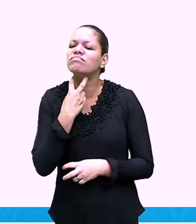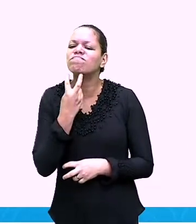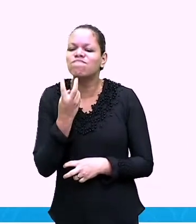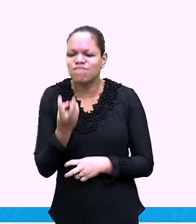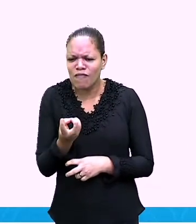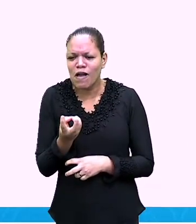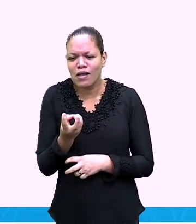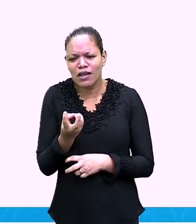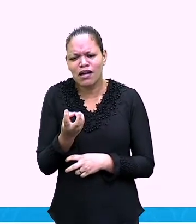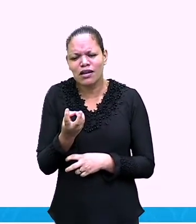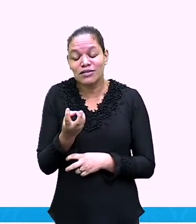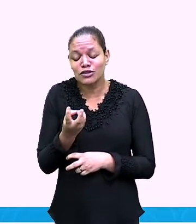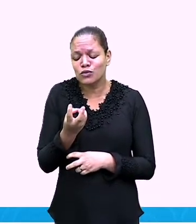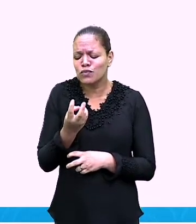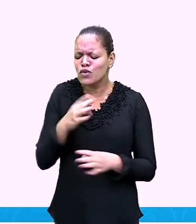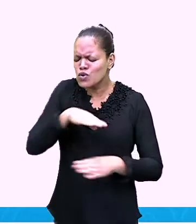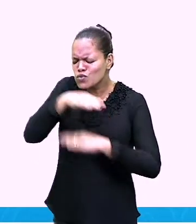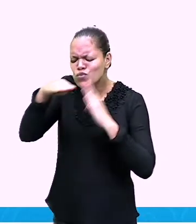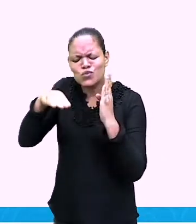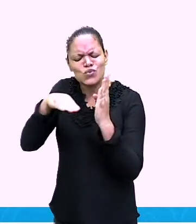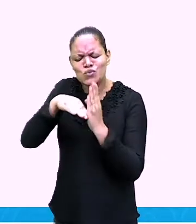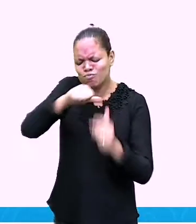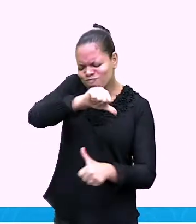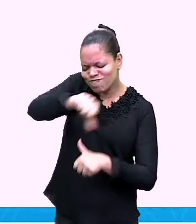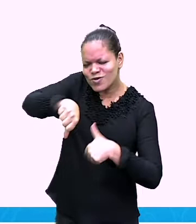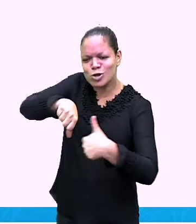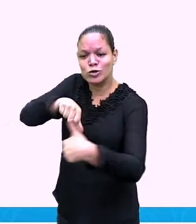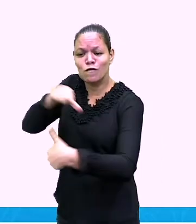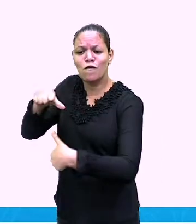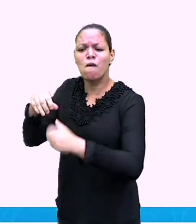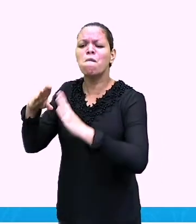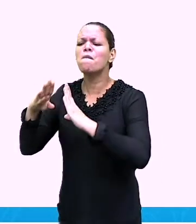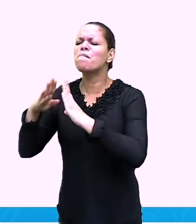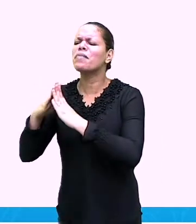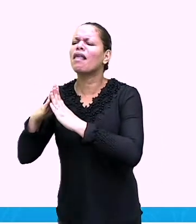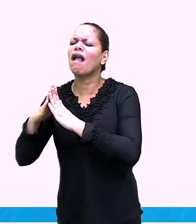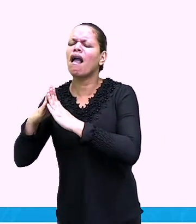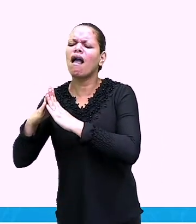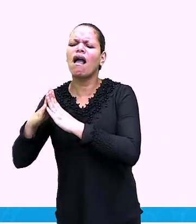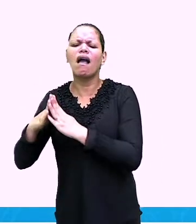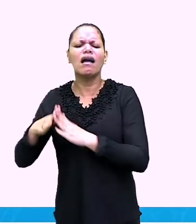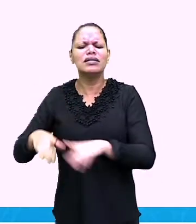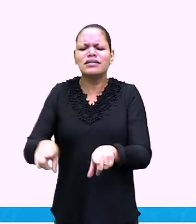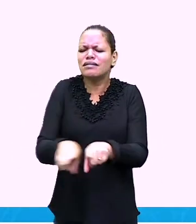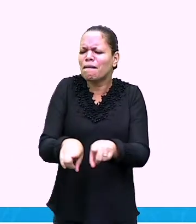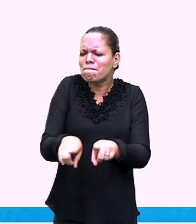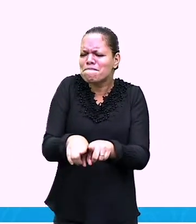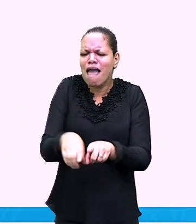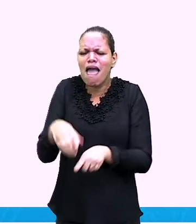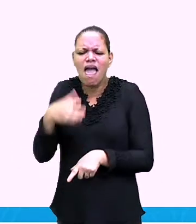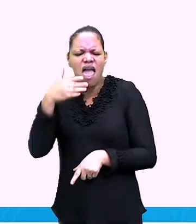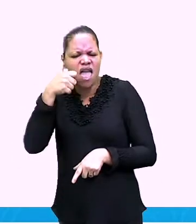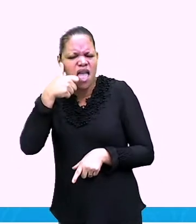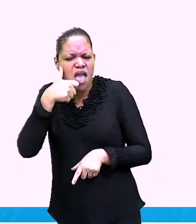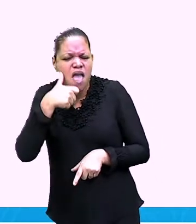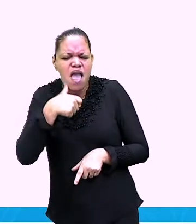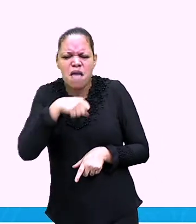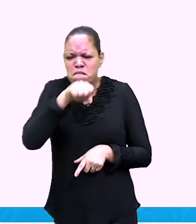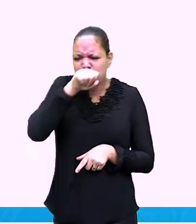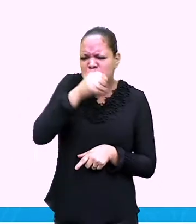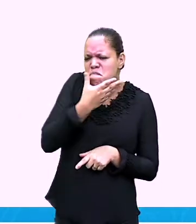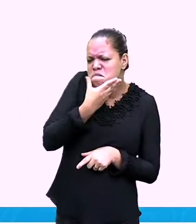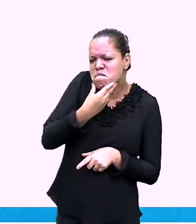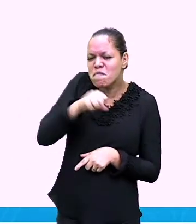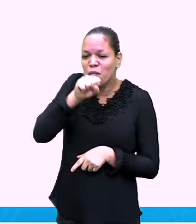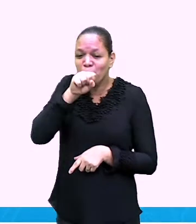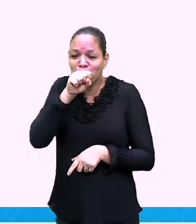Bem, as coisas mudaram lá em casa também, pois os meus pais começaram a me ajudar de maneira certa. Eles têm lido